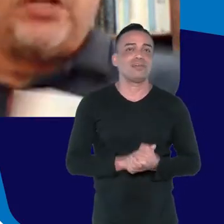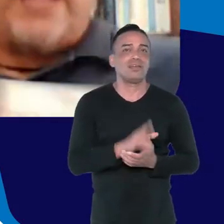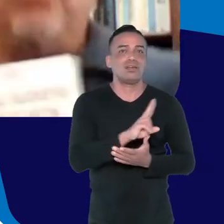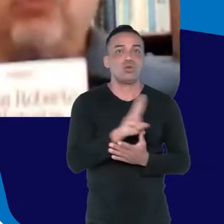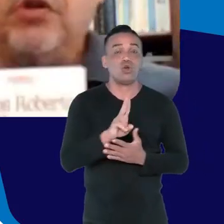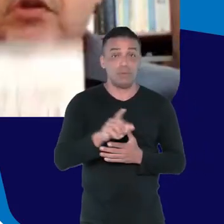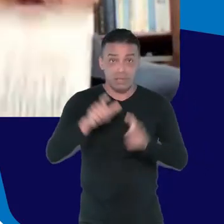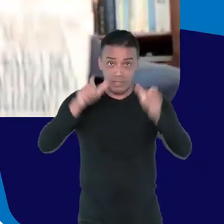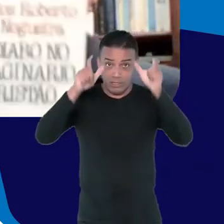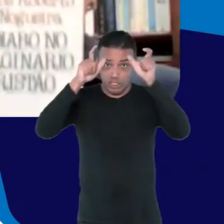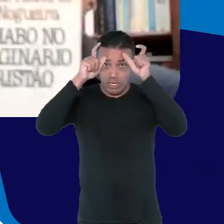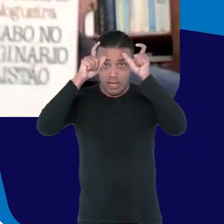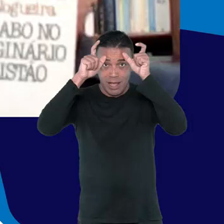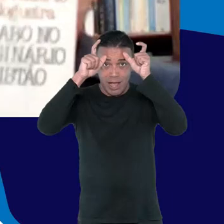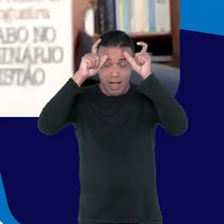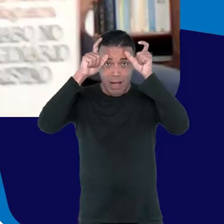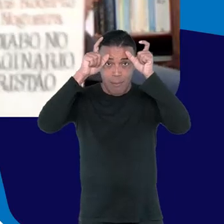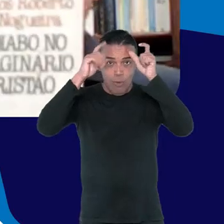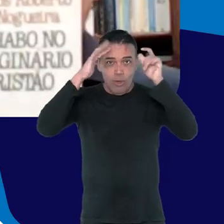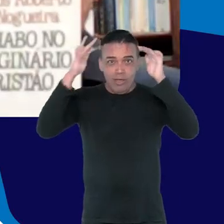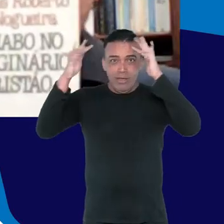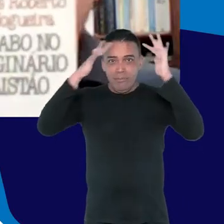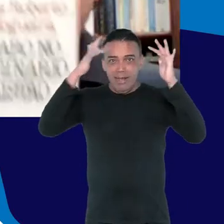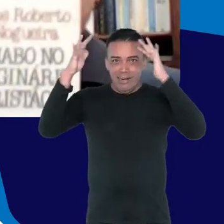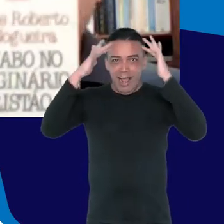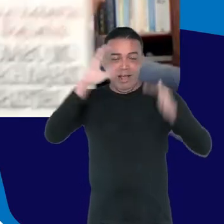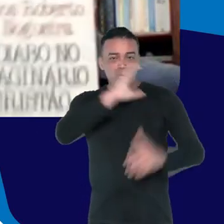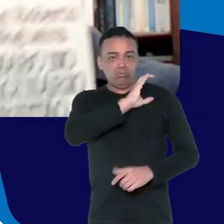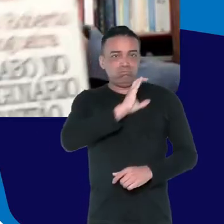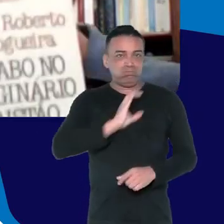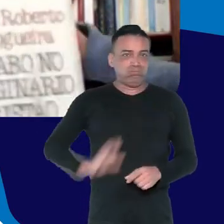Chama-se O Diabo no Imaginário Cristão.